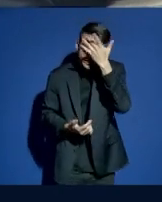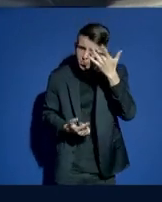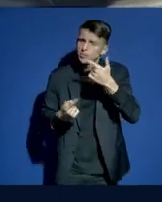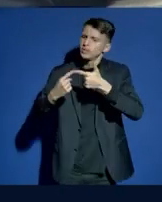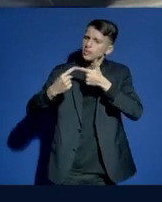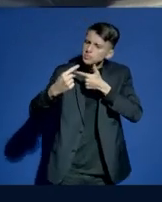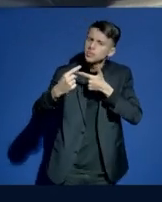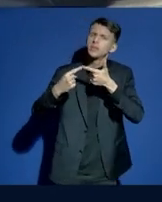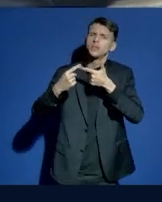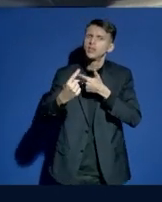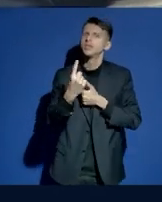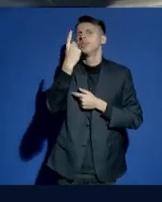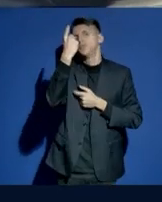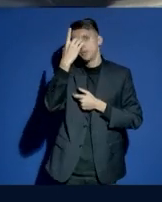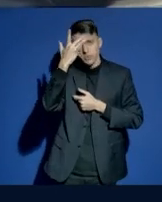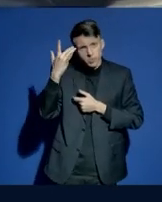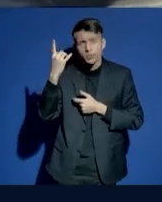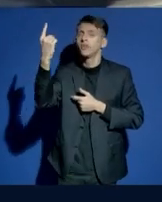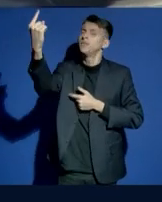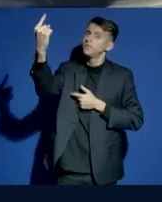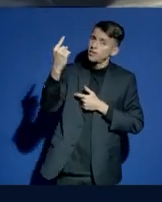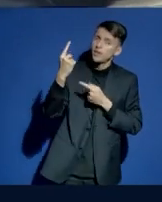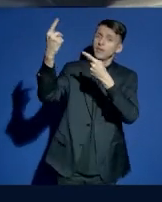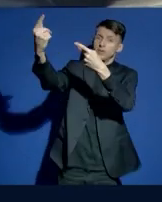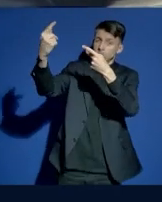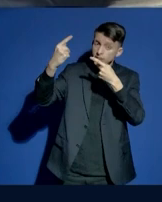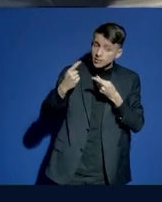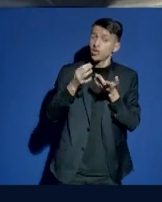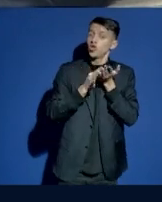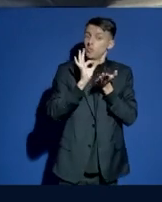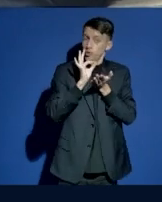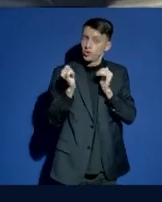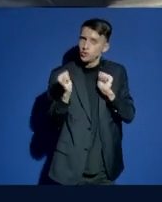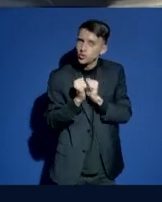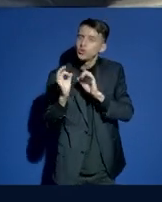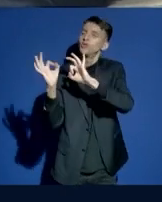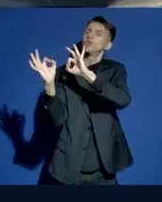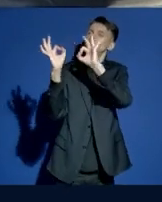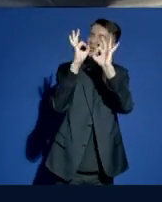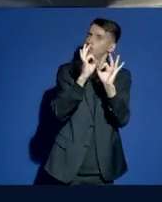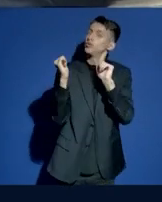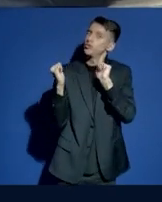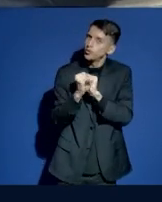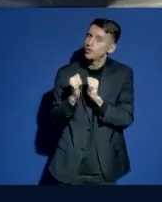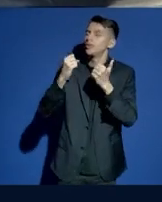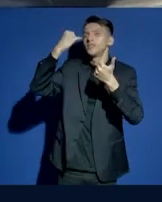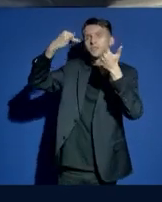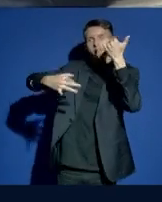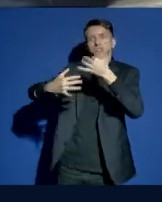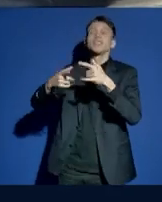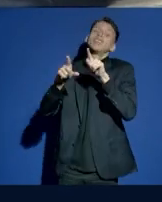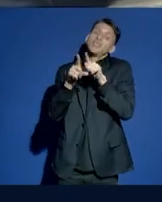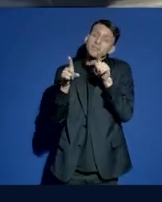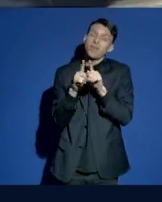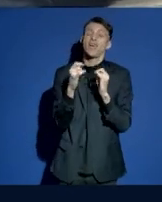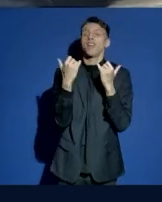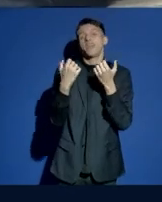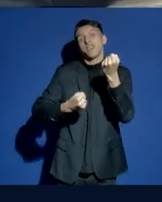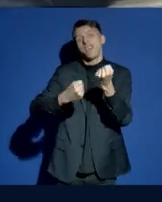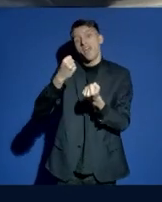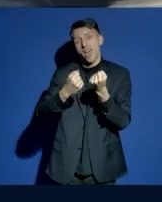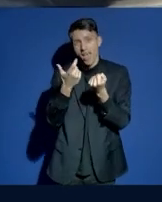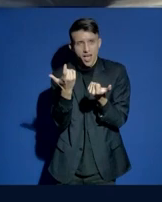semana passa na nossa região toma um café assiste os nossos vídeos e recarrega o automóvel entre